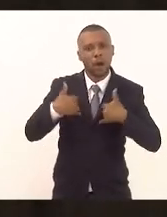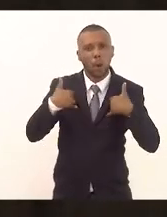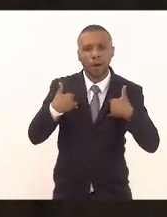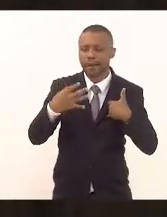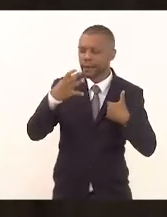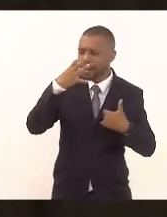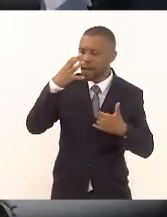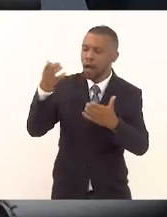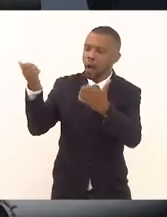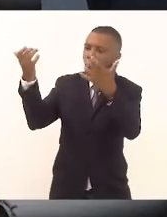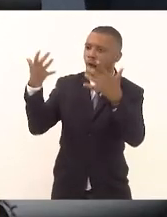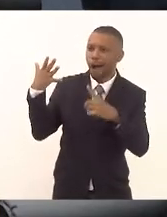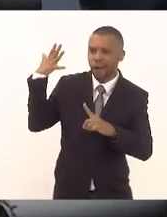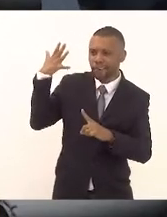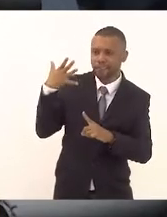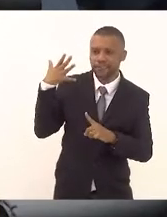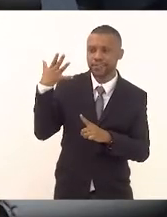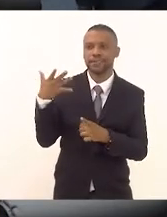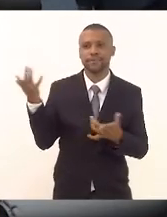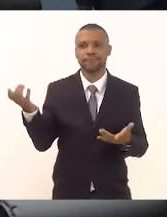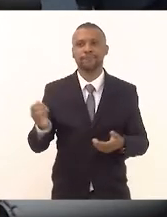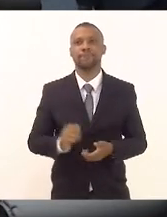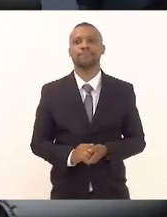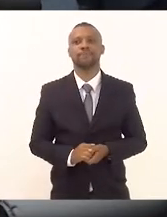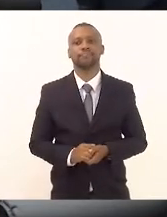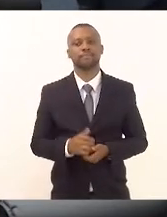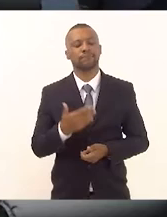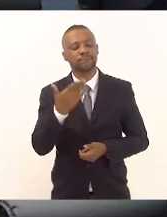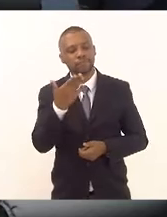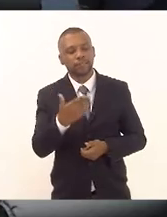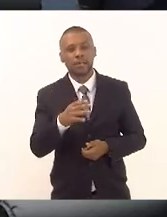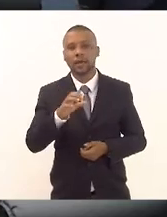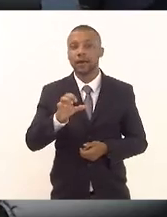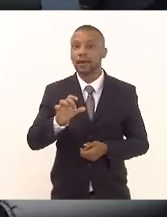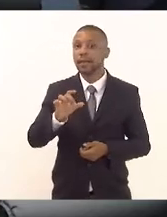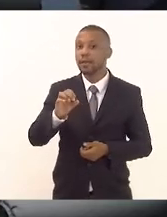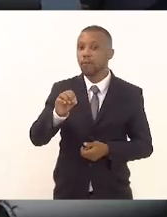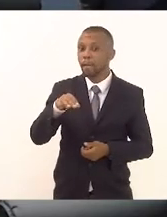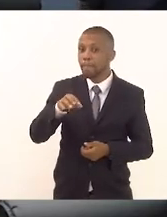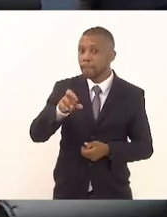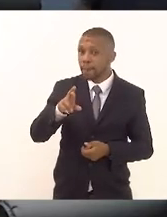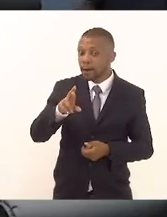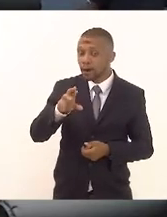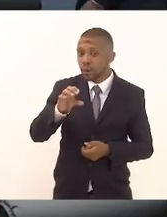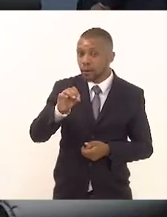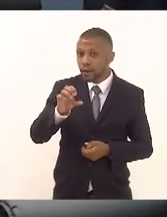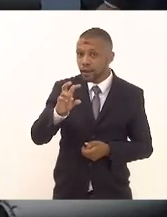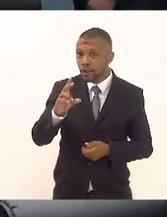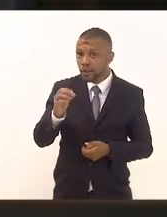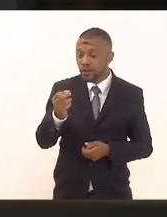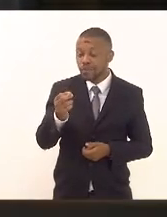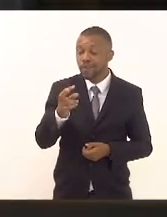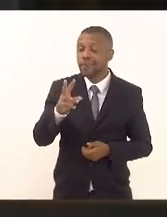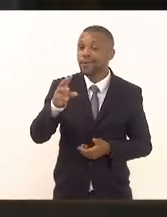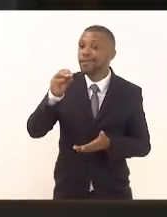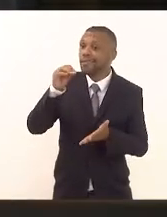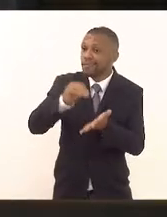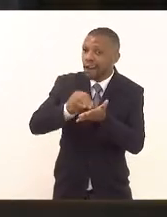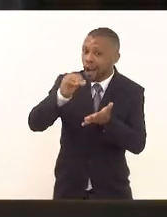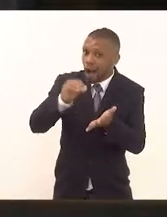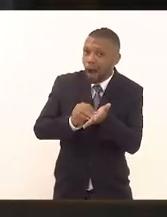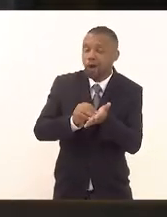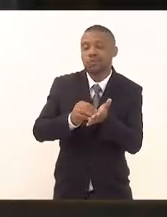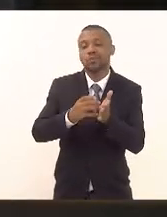ouvi-la. Sem dúvida nenhuma, Eliomar Coelho fará falta nas fileiras do PSOL, mas a